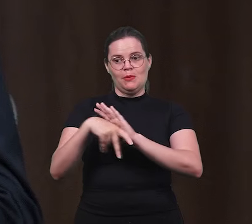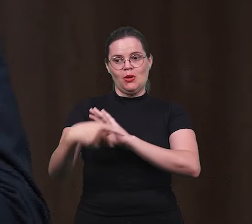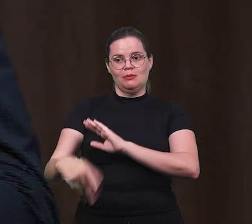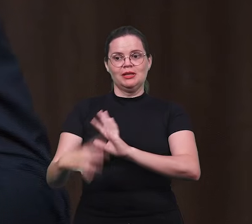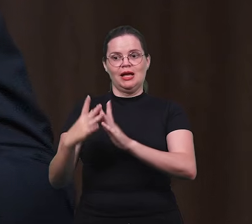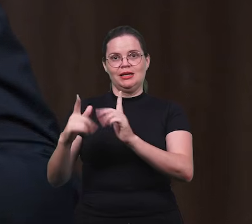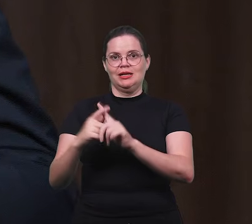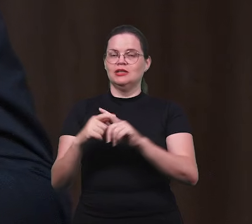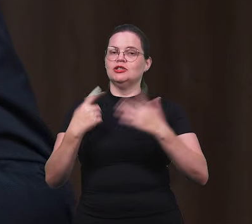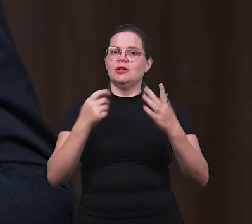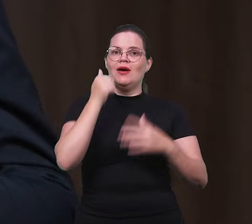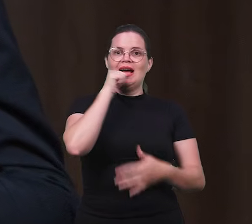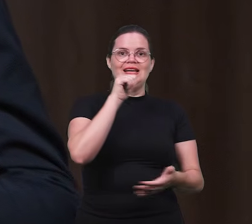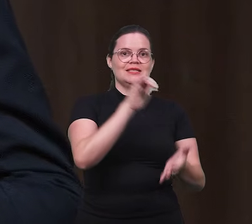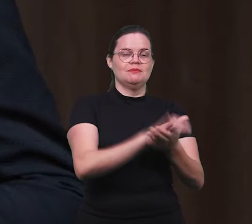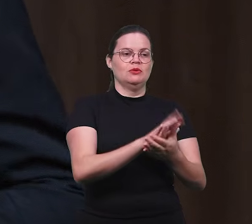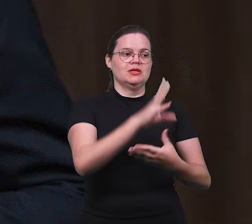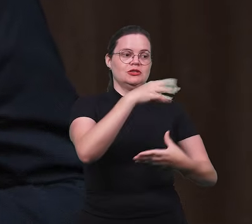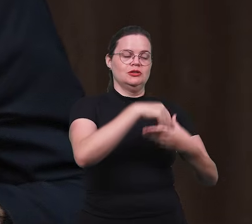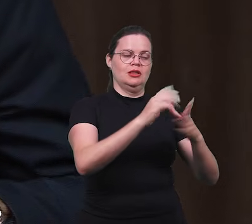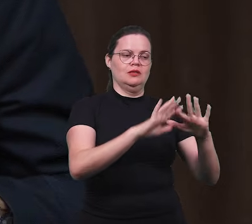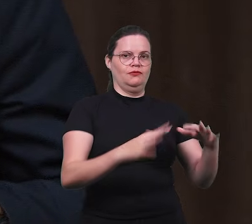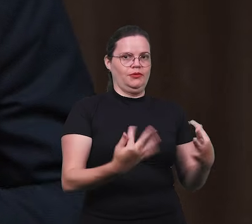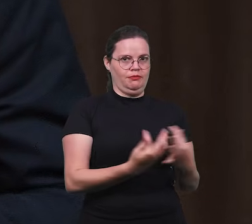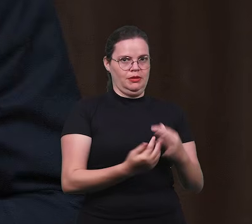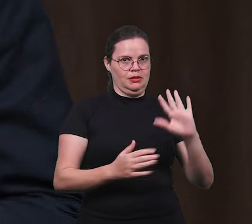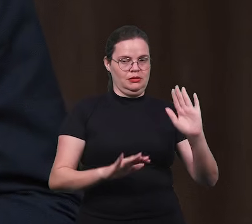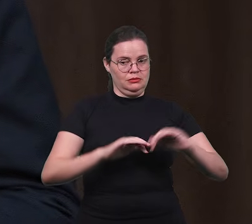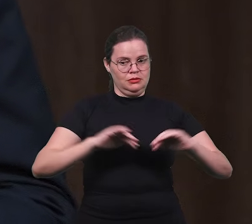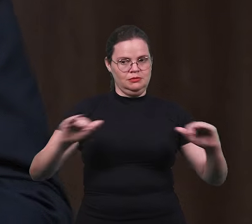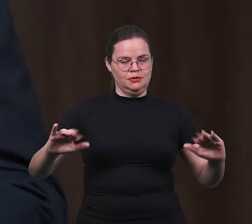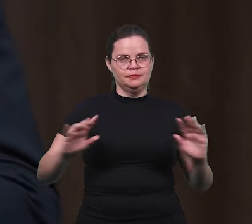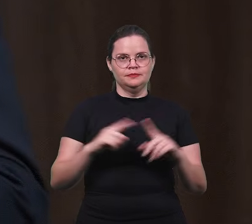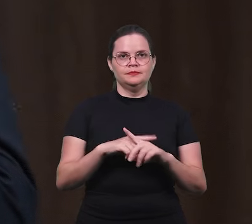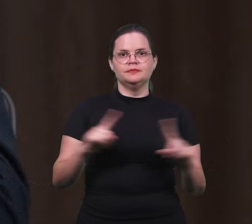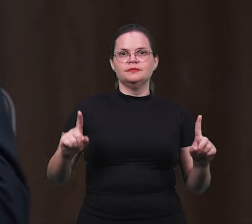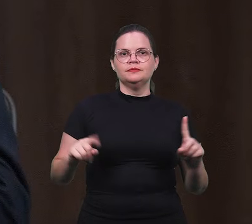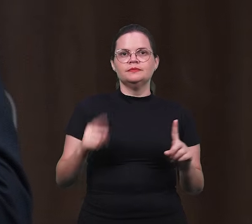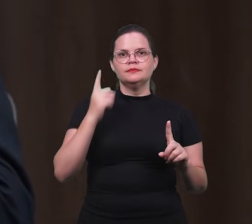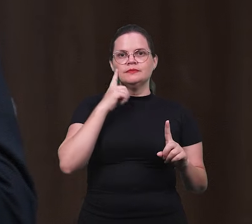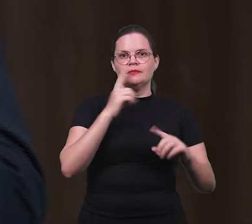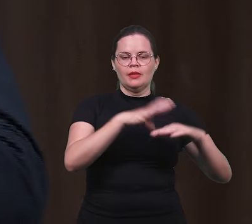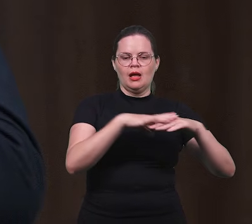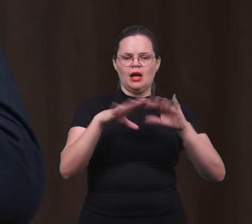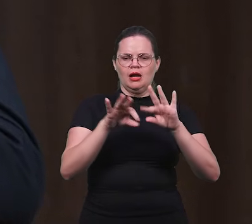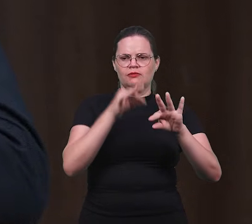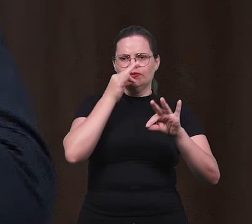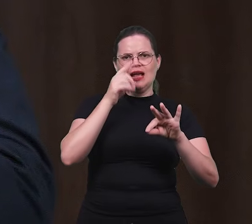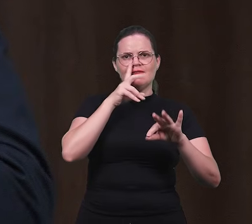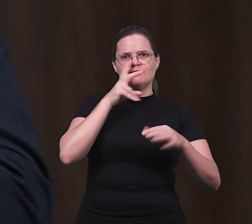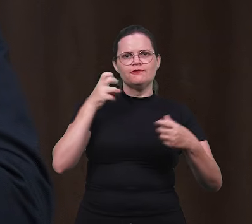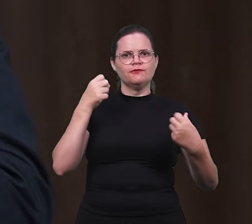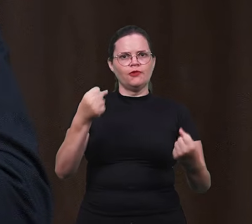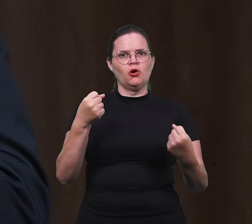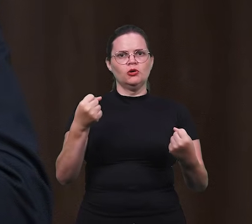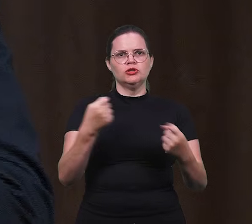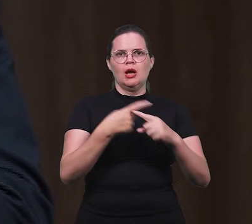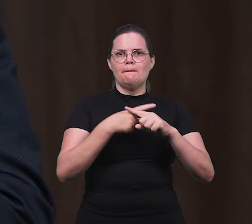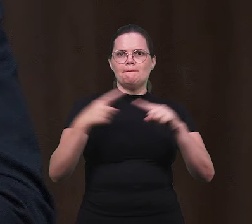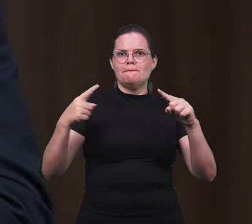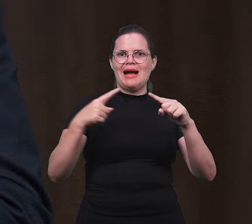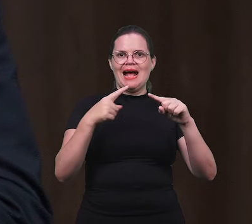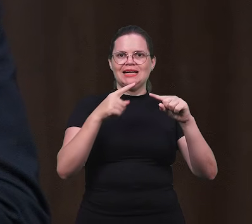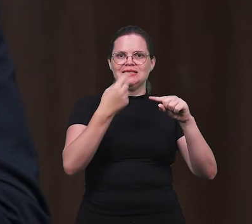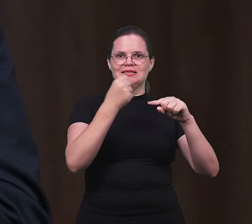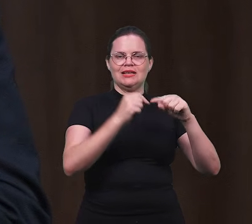a esposa é da família, é do marido, no caso aqui o texto. É esse contraste, porque a videira é forte, mas